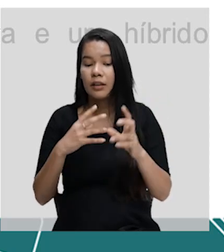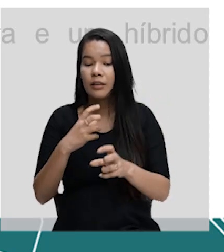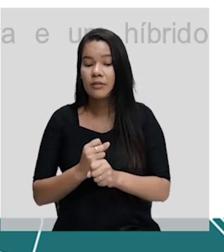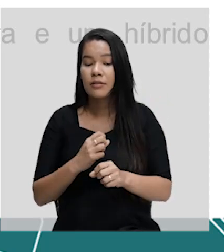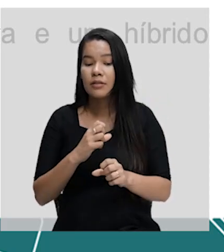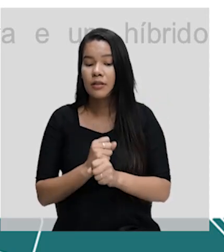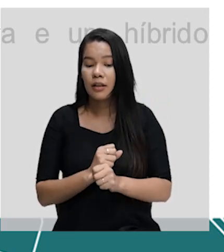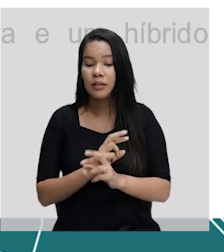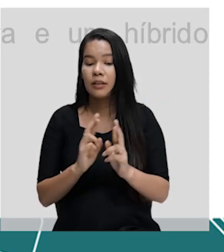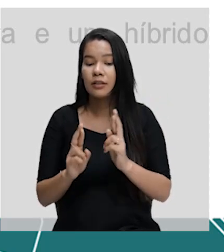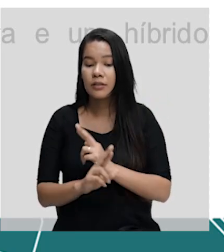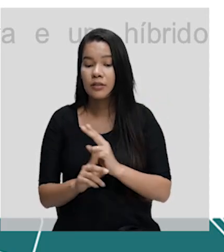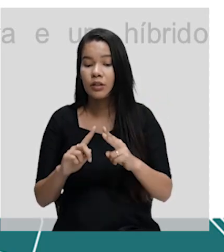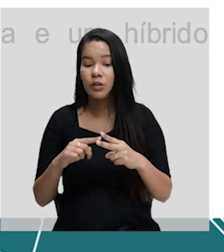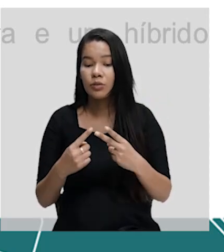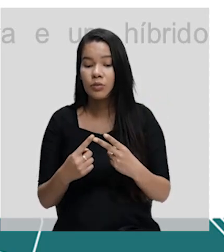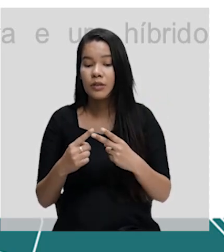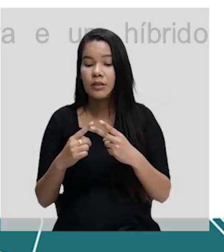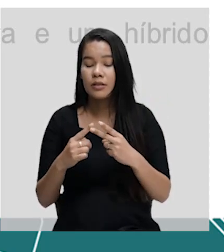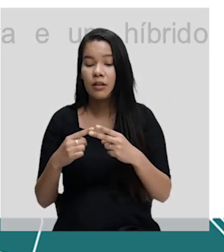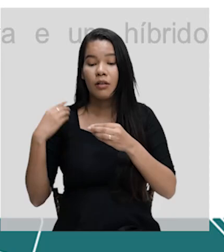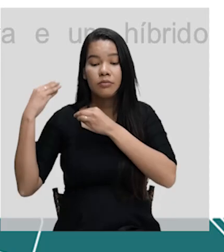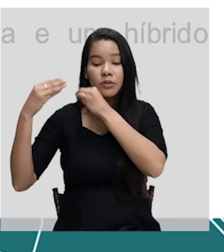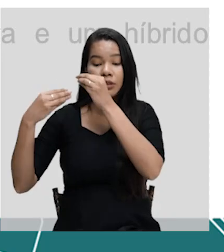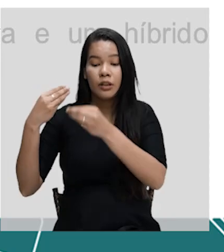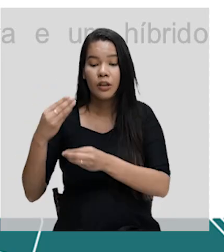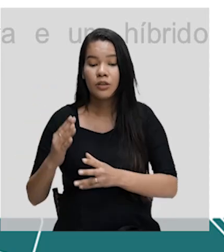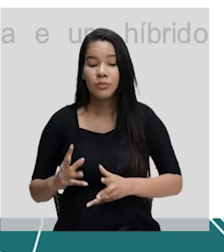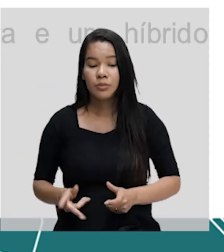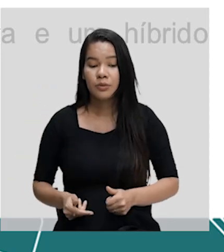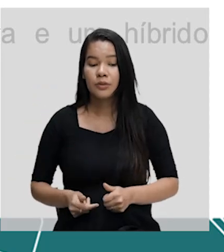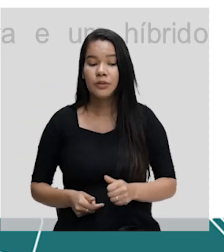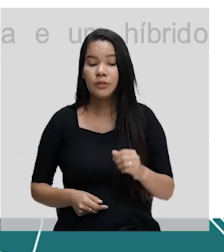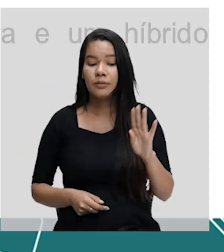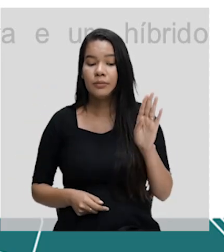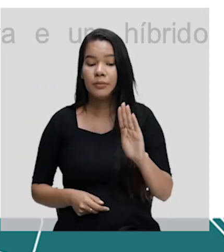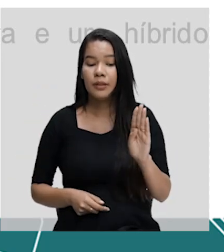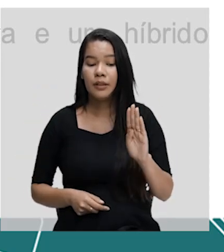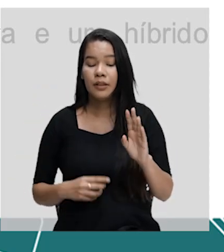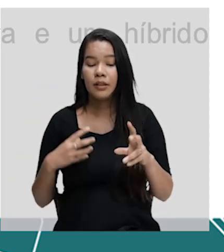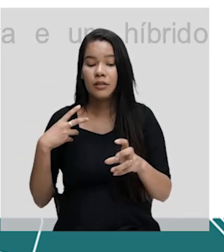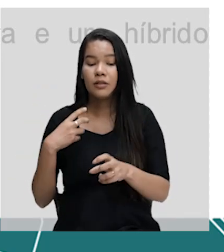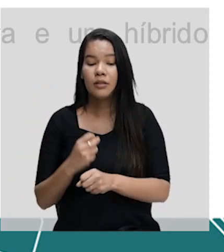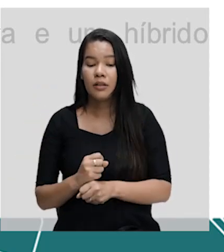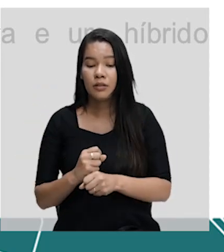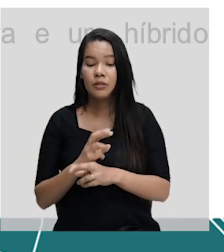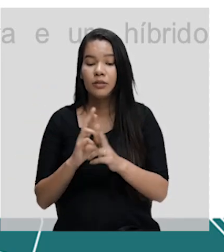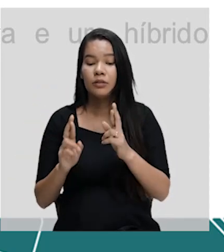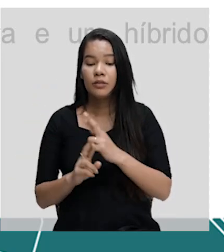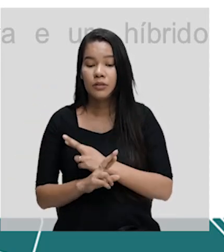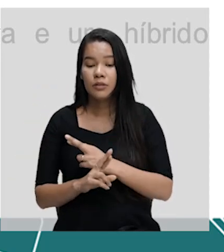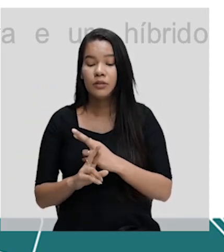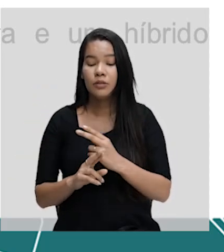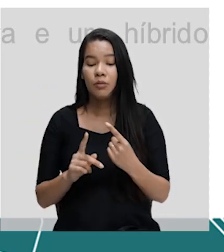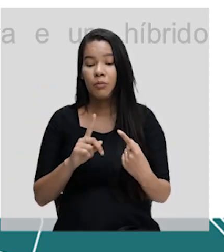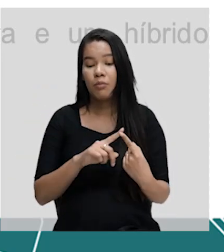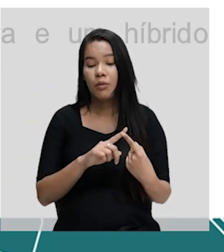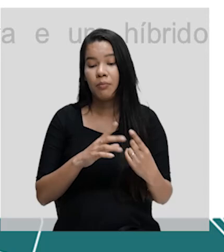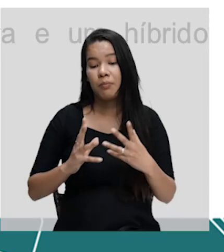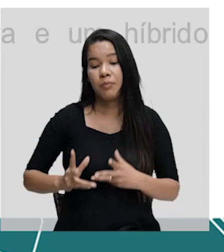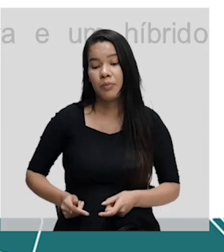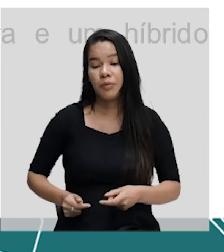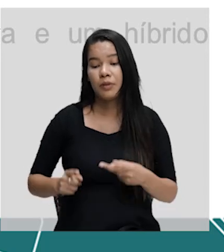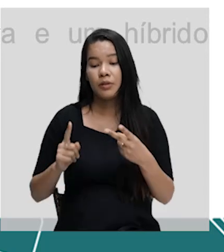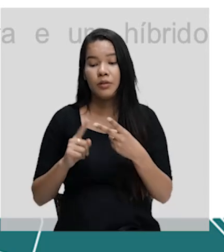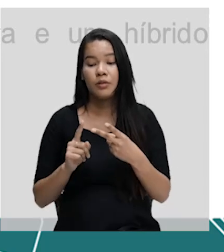duas linhagens puras. Letra B. Resultado do cruzamento entre uma linhagem pura e um